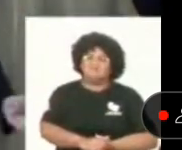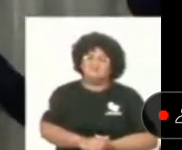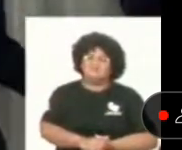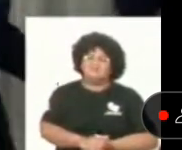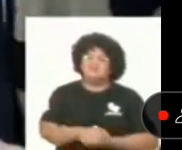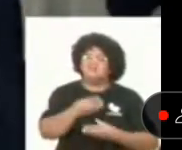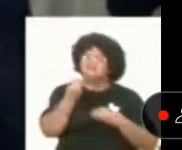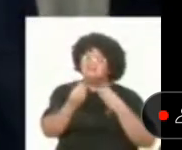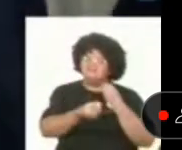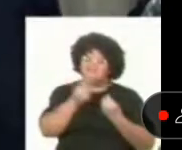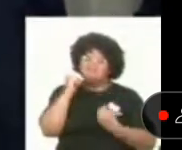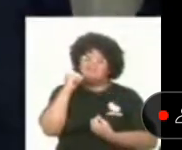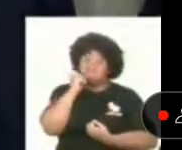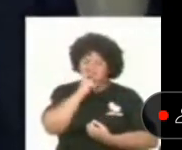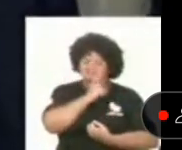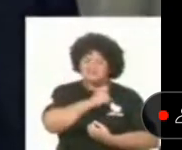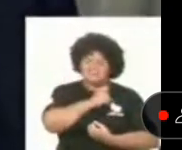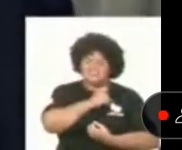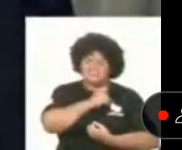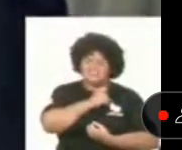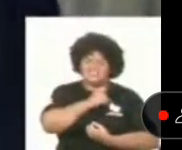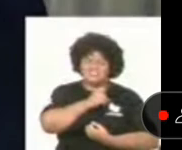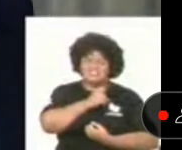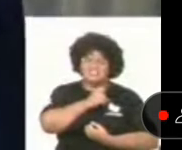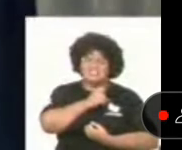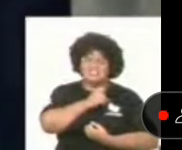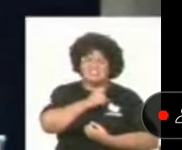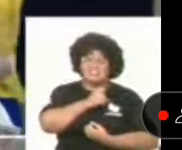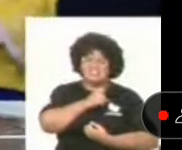Como é difícil estar à frente de uma nação.